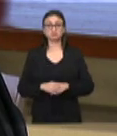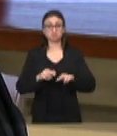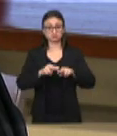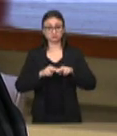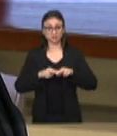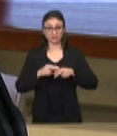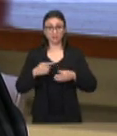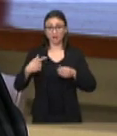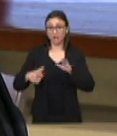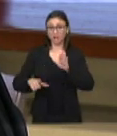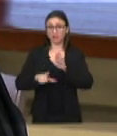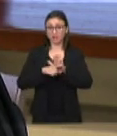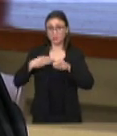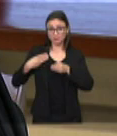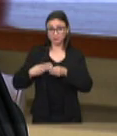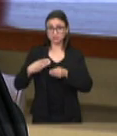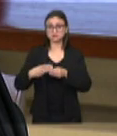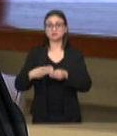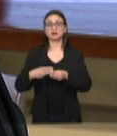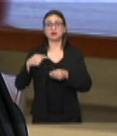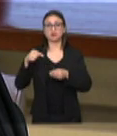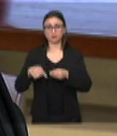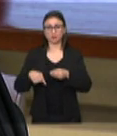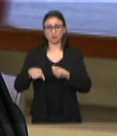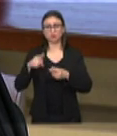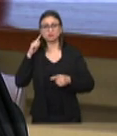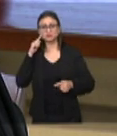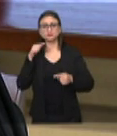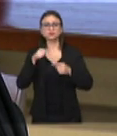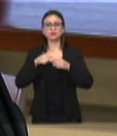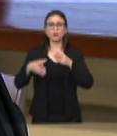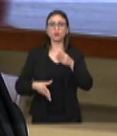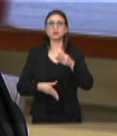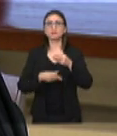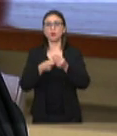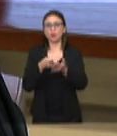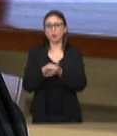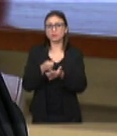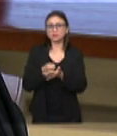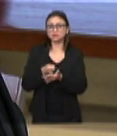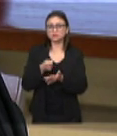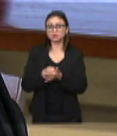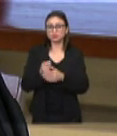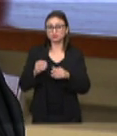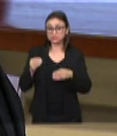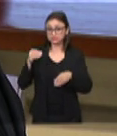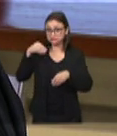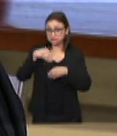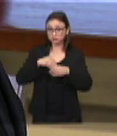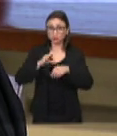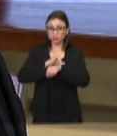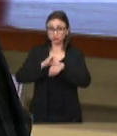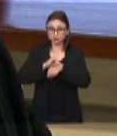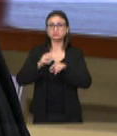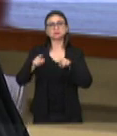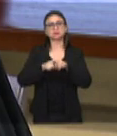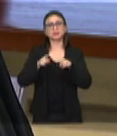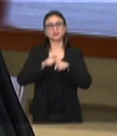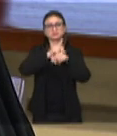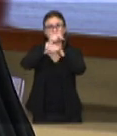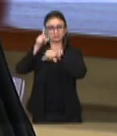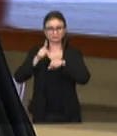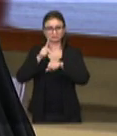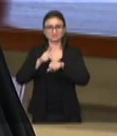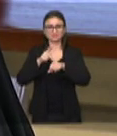lei municipal impugnada, nesta arguição, busca implementar obrigações constitucionais e internacionais do